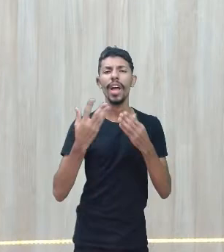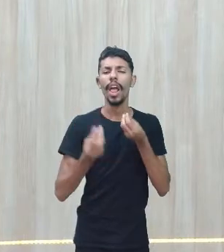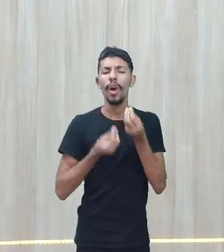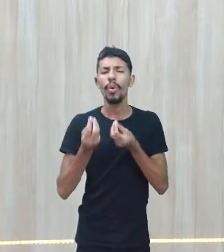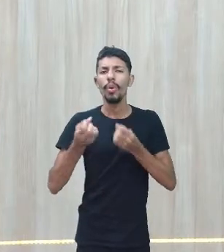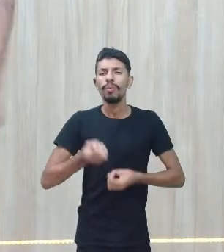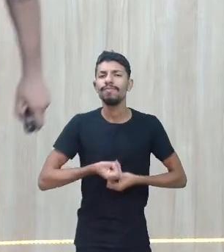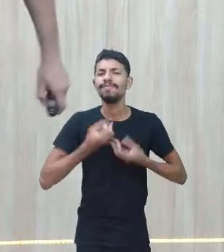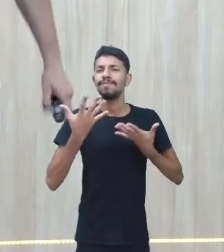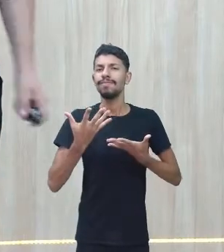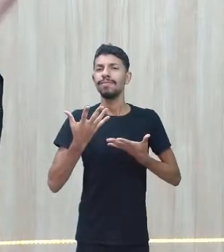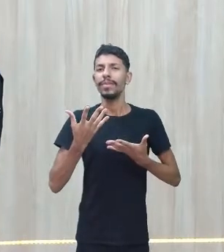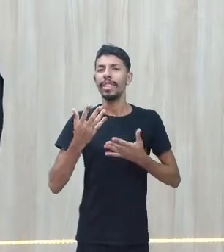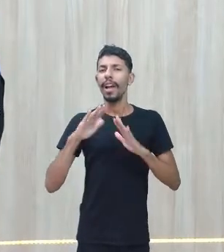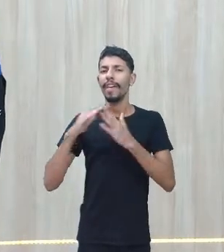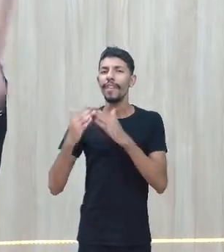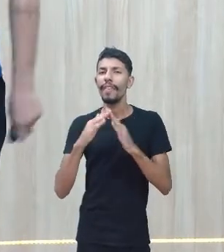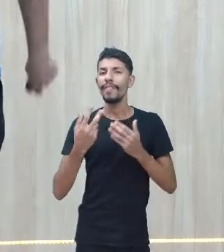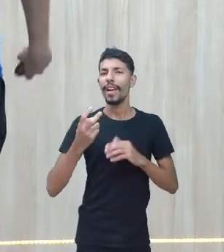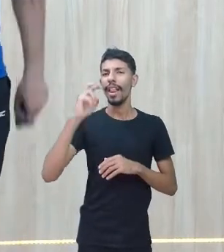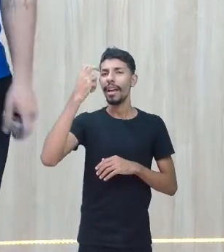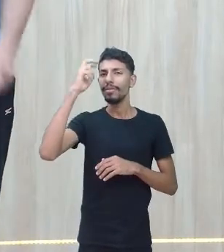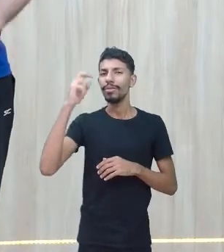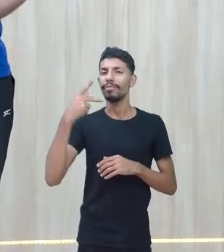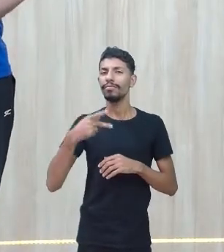expressão das favelas pernambucanas?